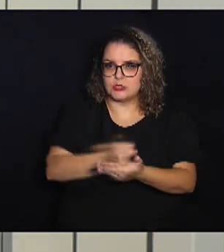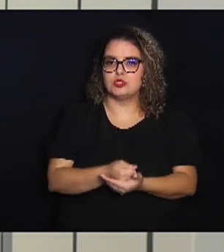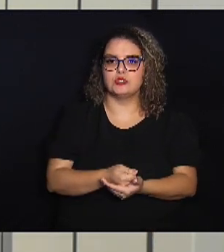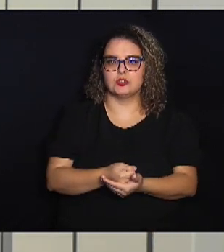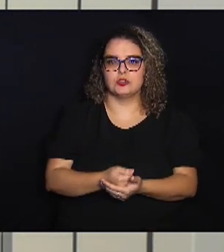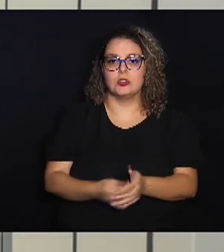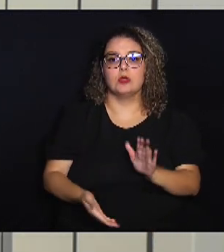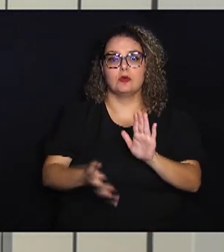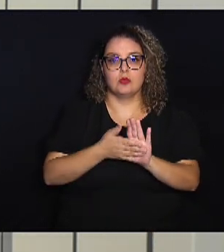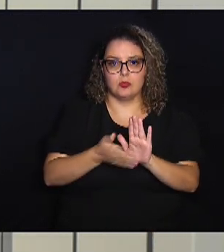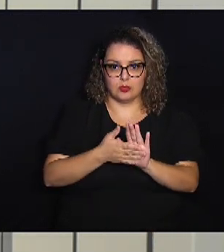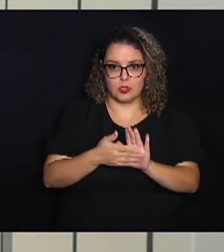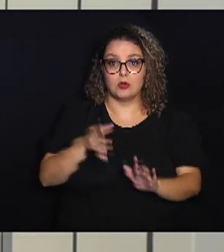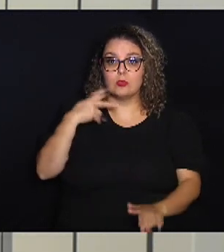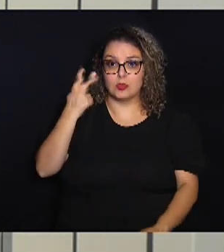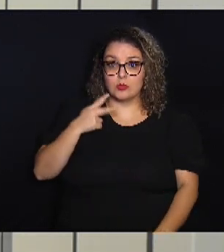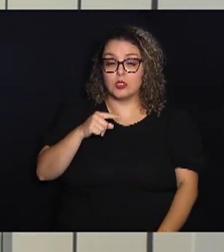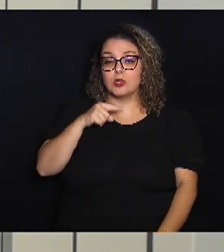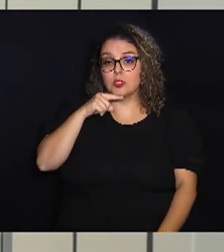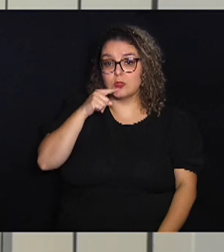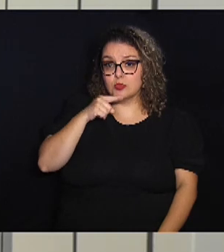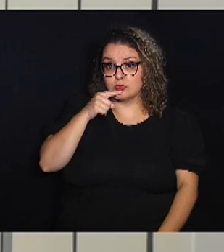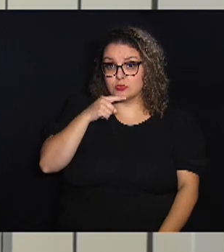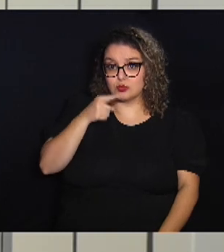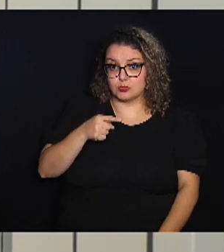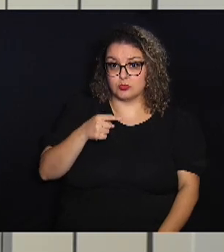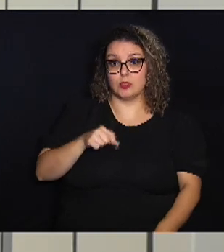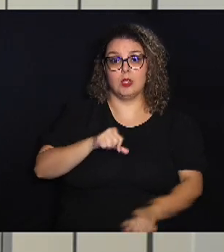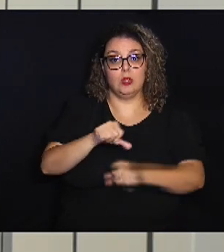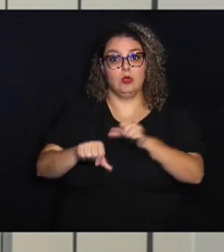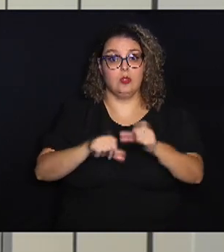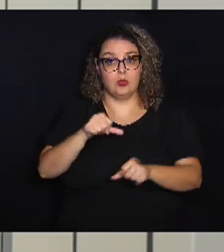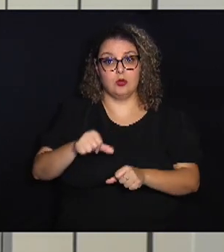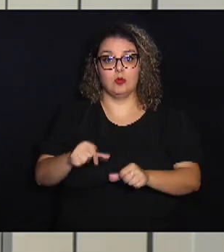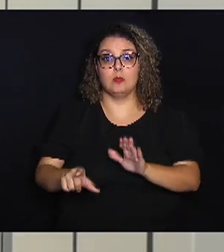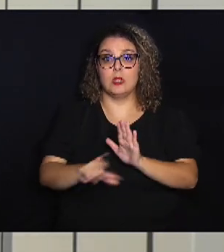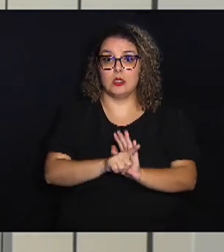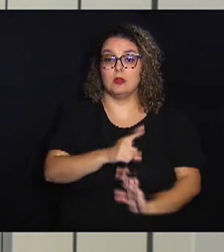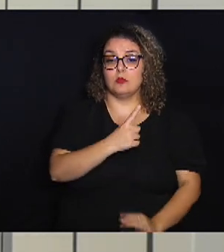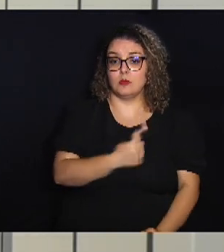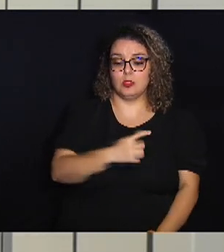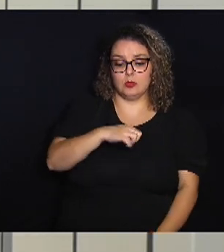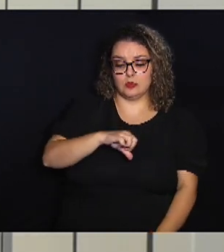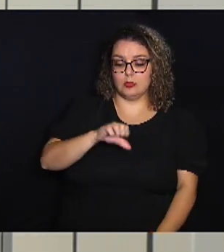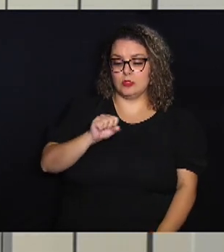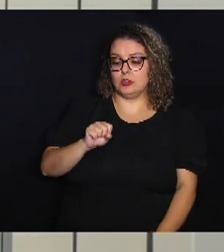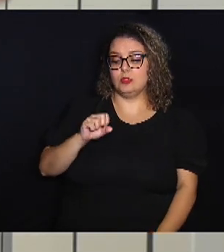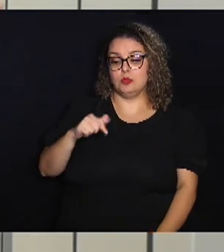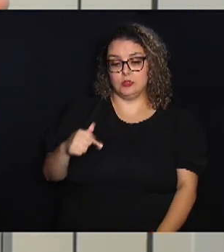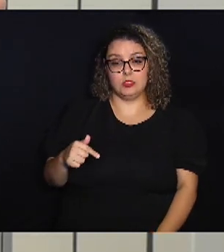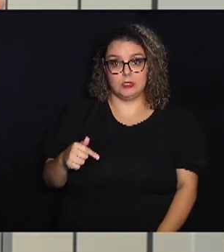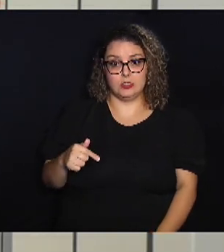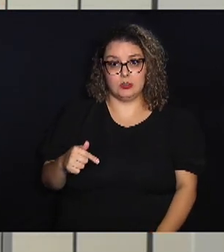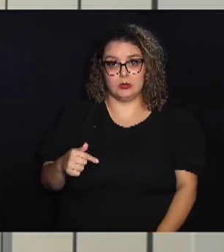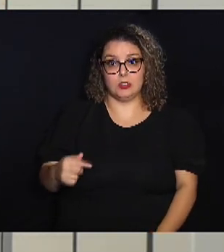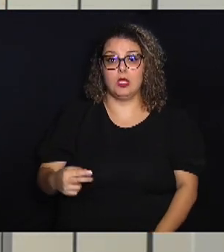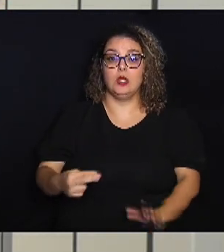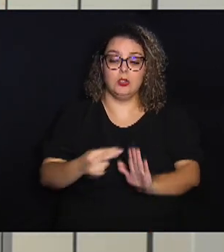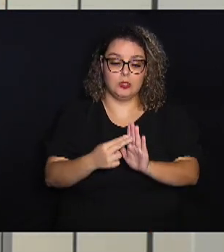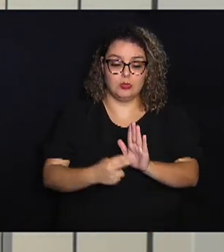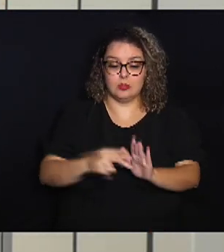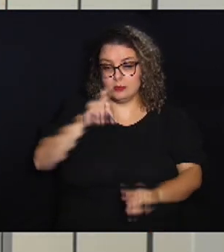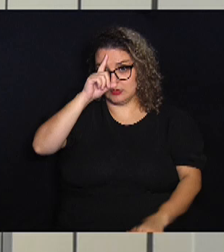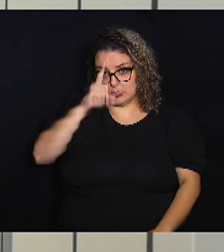a proposta do vereador Eduardo Magoga, que altera uma lei de 1987. A norma que determina